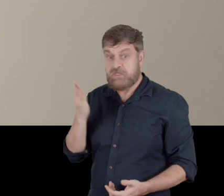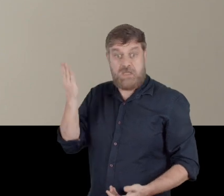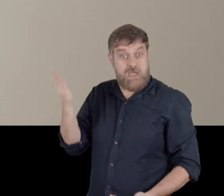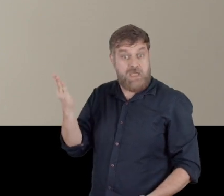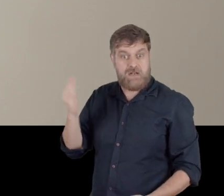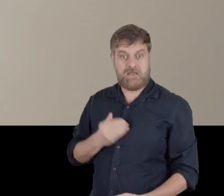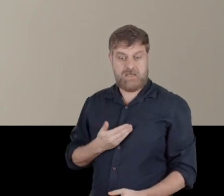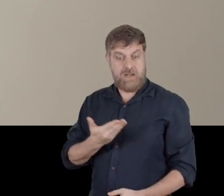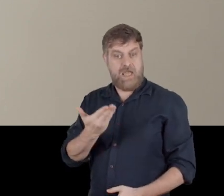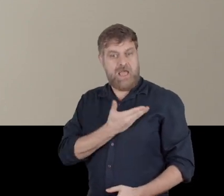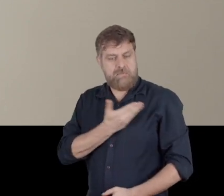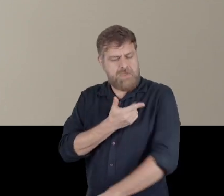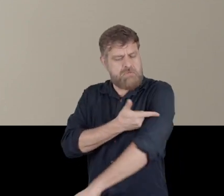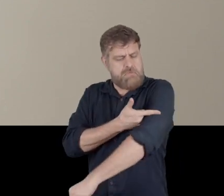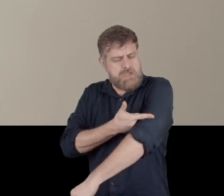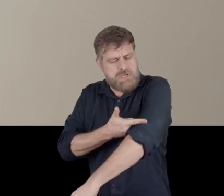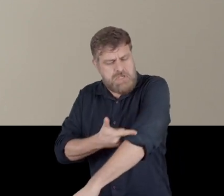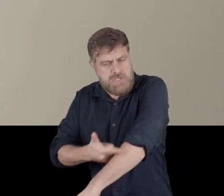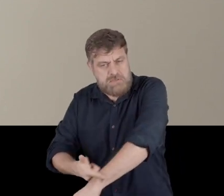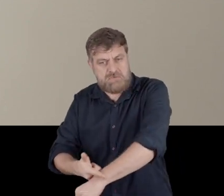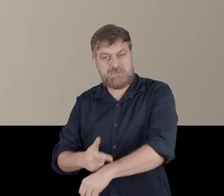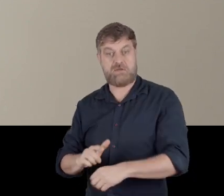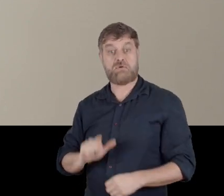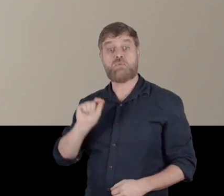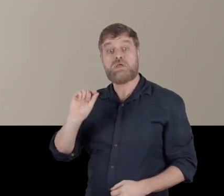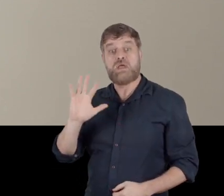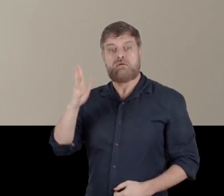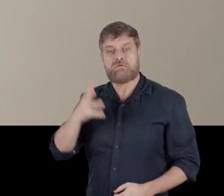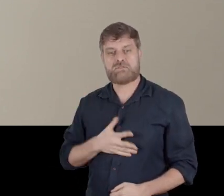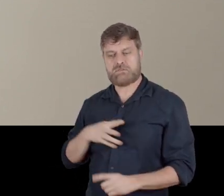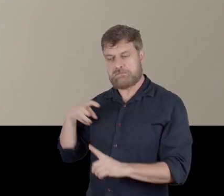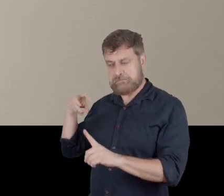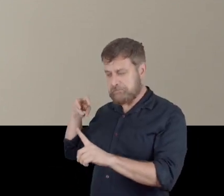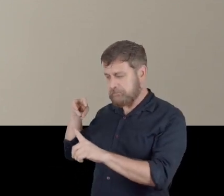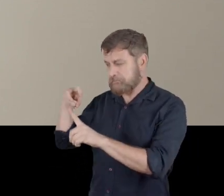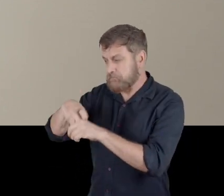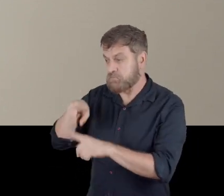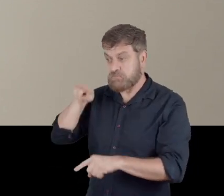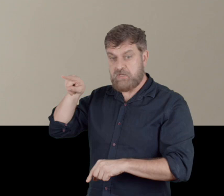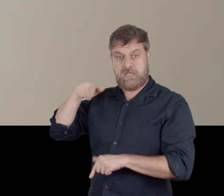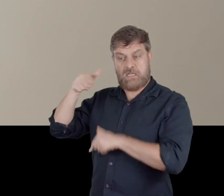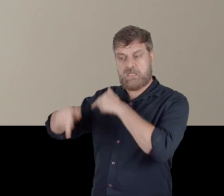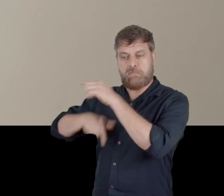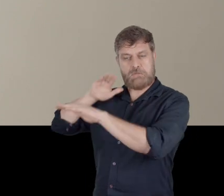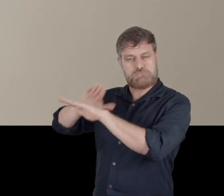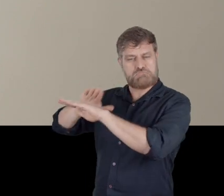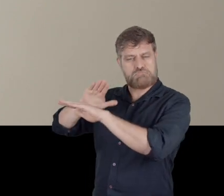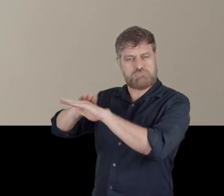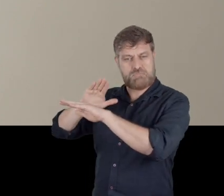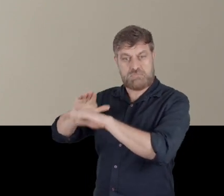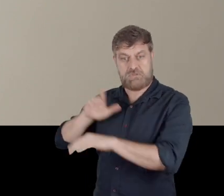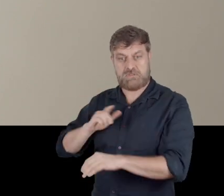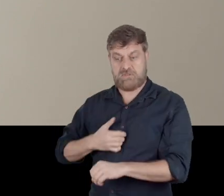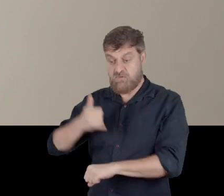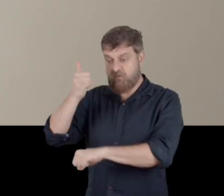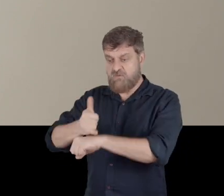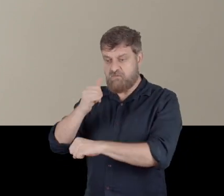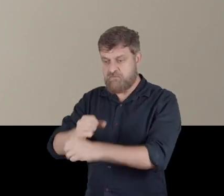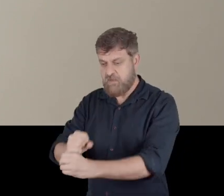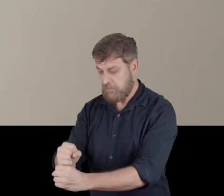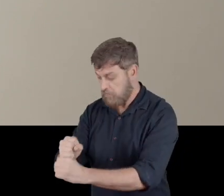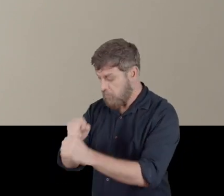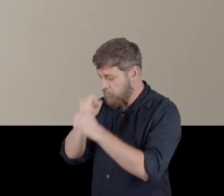uma pessoa amigável, cordial. E aconteceu de um acidente, quando ele estava trabalhando, uma barra de